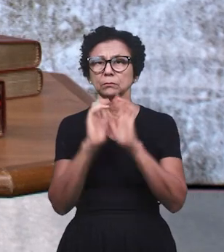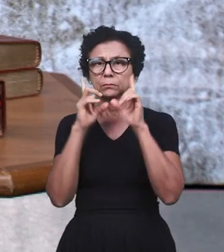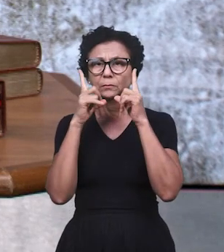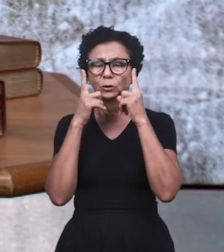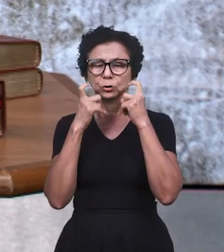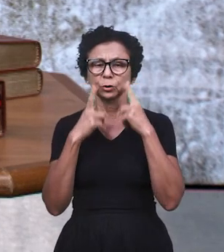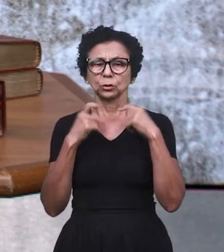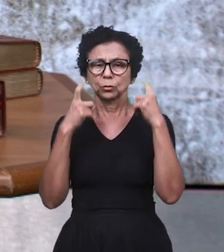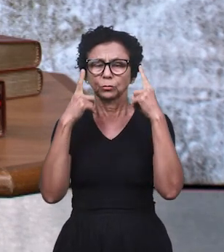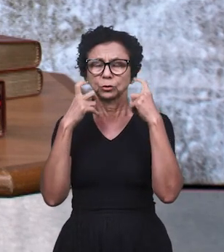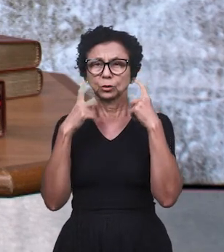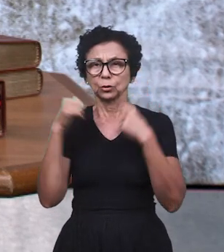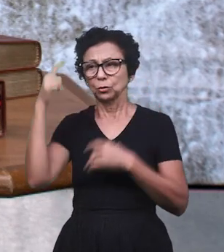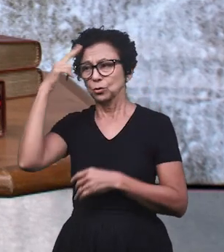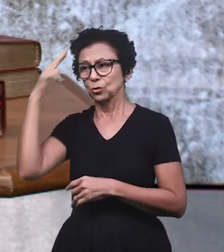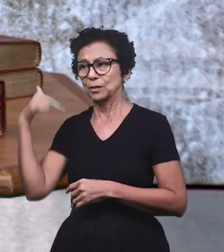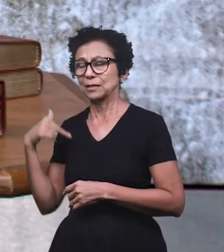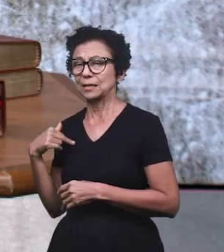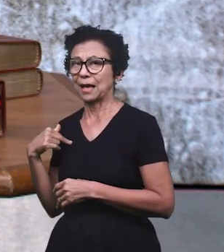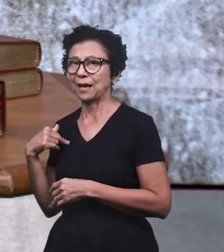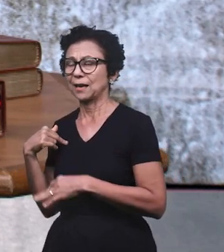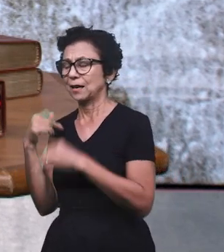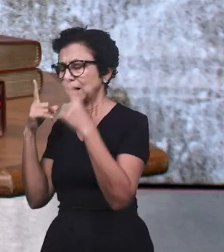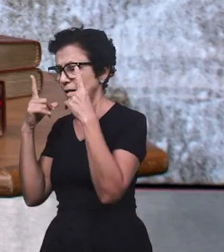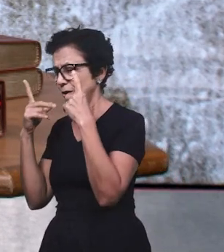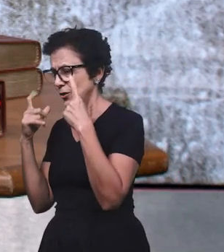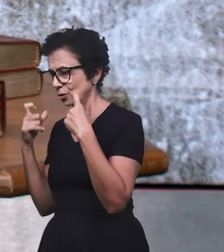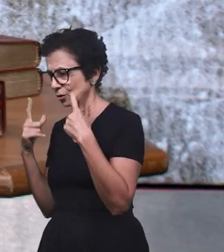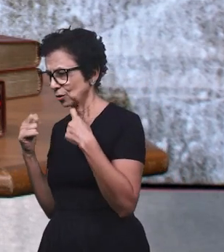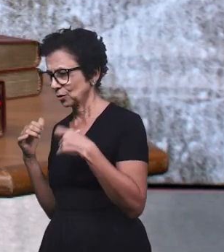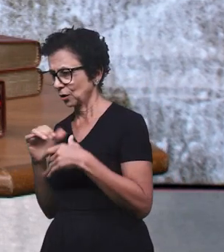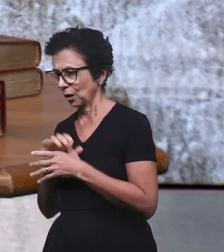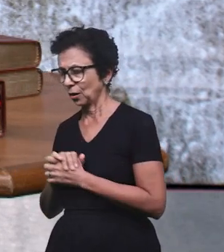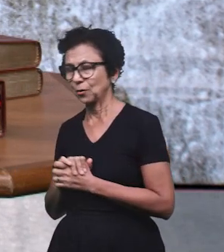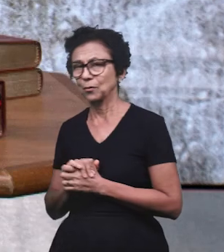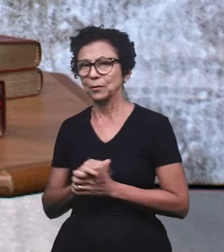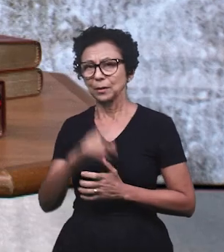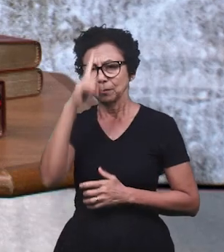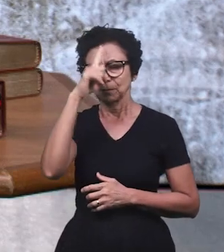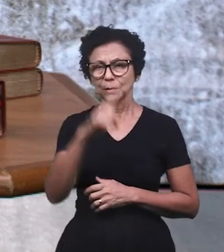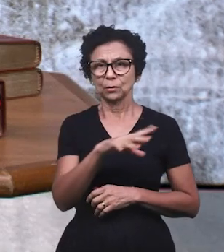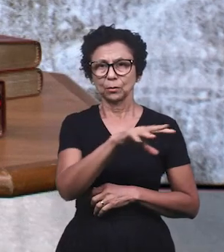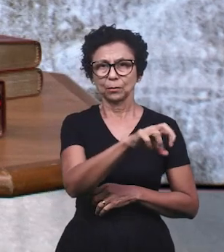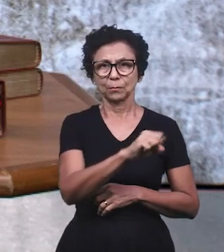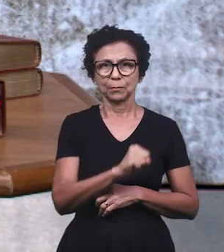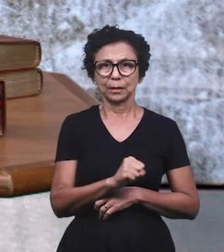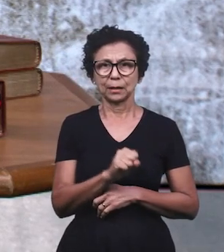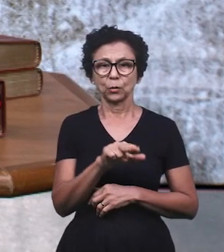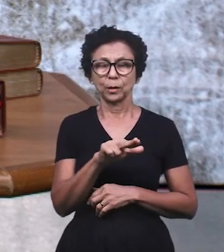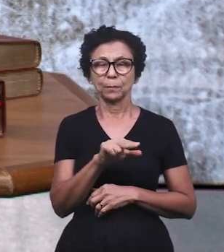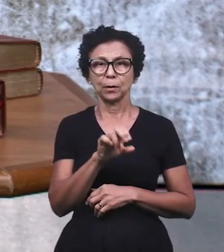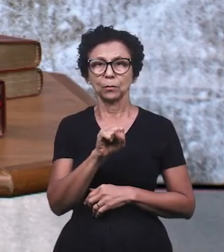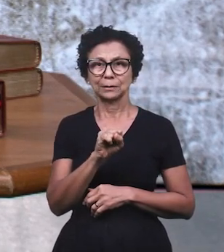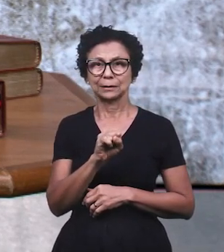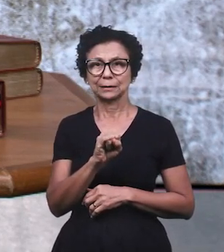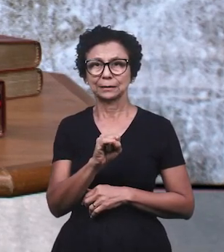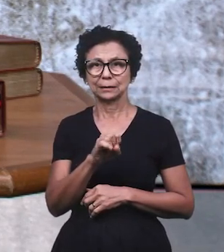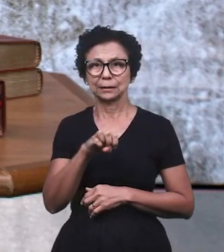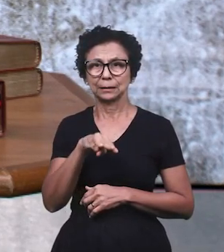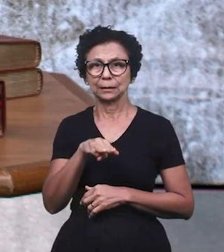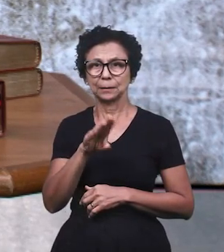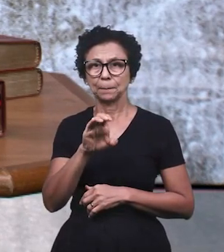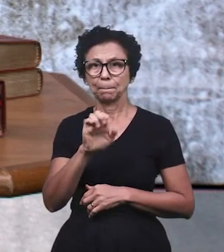e tomou a Simeão dentre eles e amarrou-o perante os seus olhos.